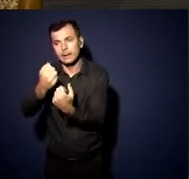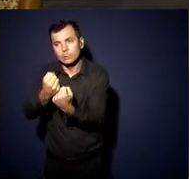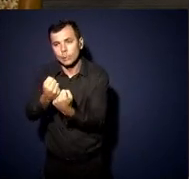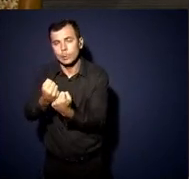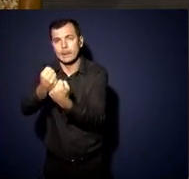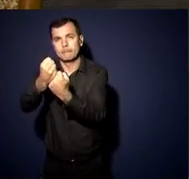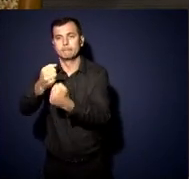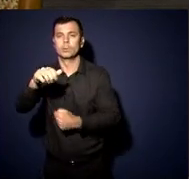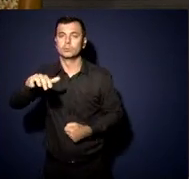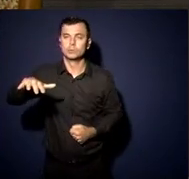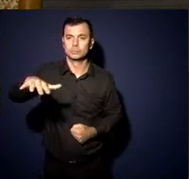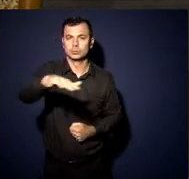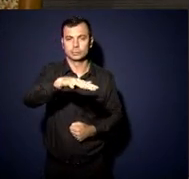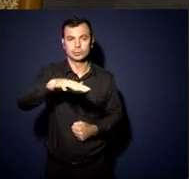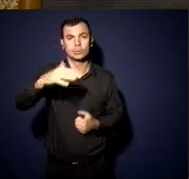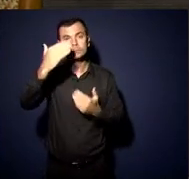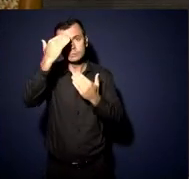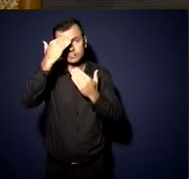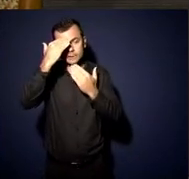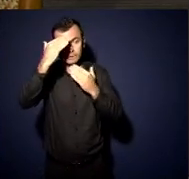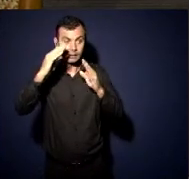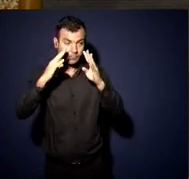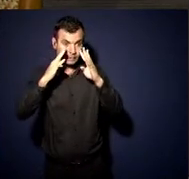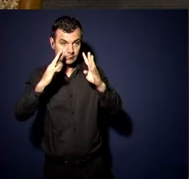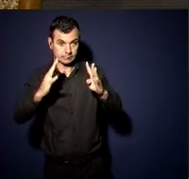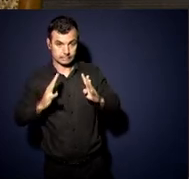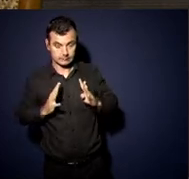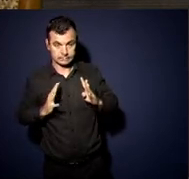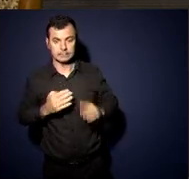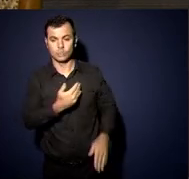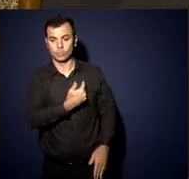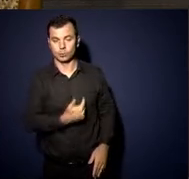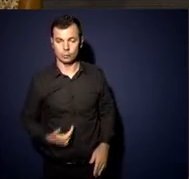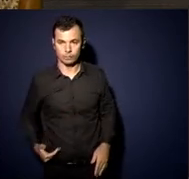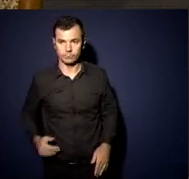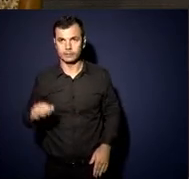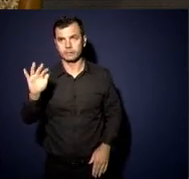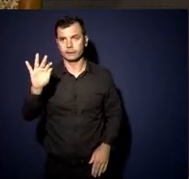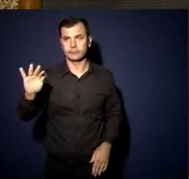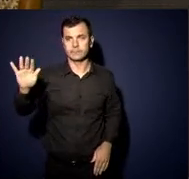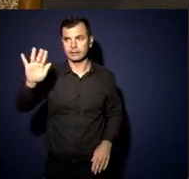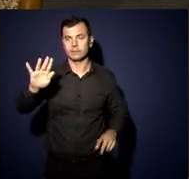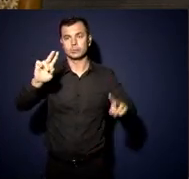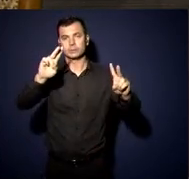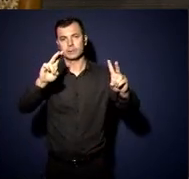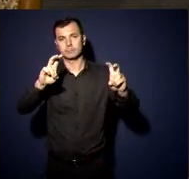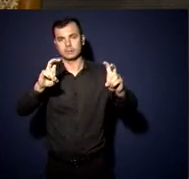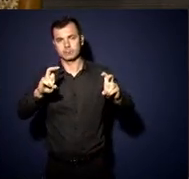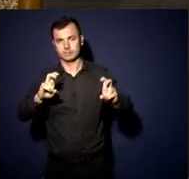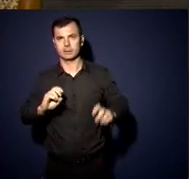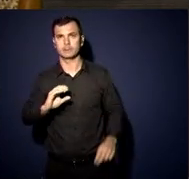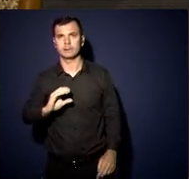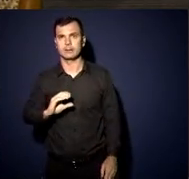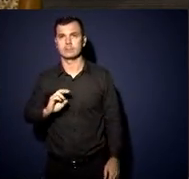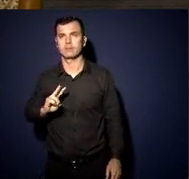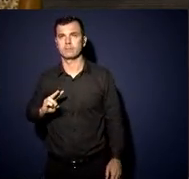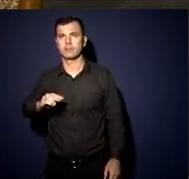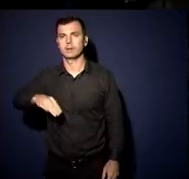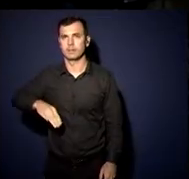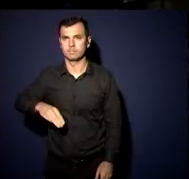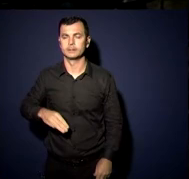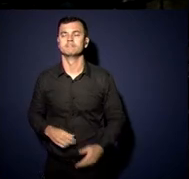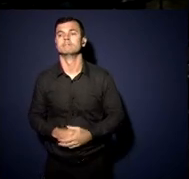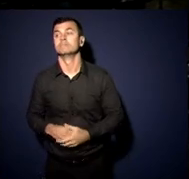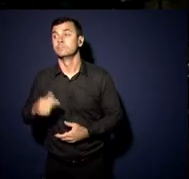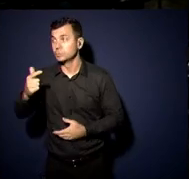todas e eu também agradeço acolhimento e o apoio do governo federal todas as pautas que vem sendo trazidas pela cvm no Pedro